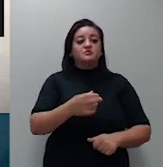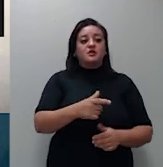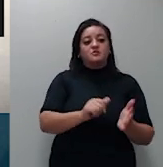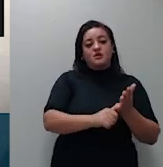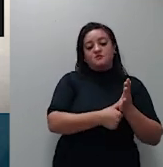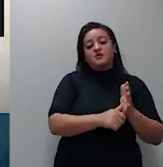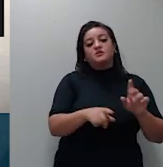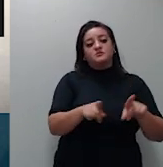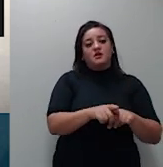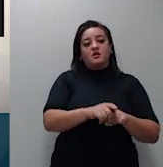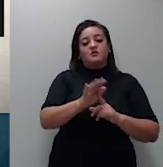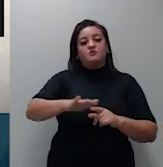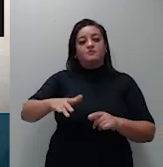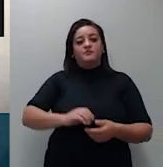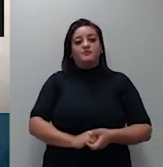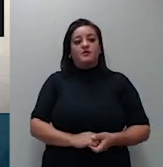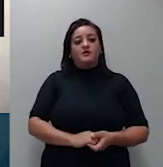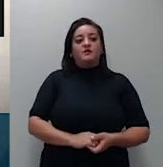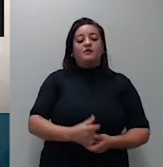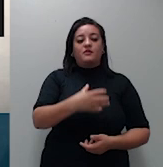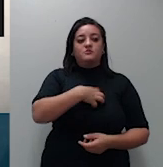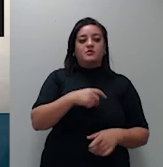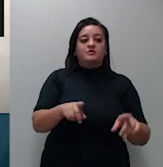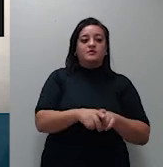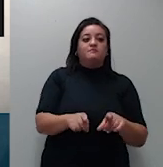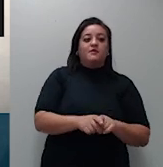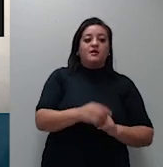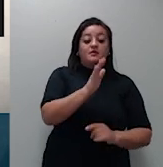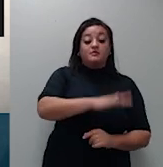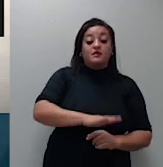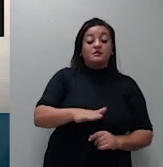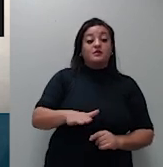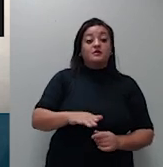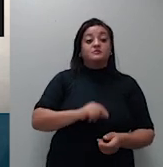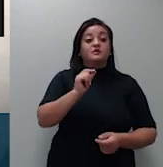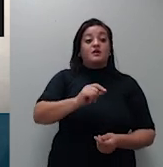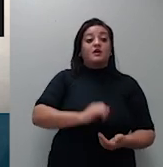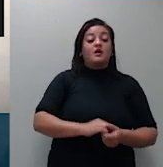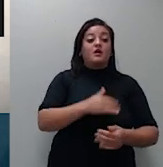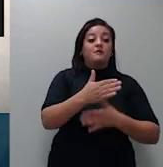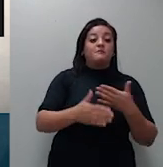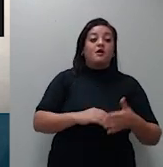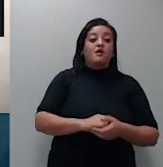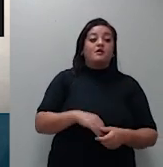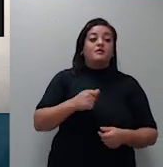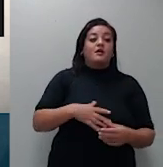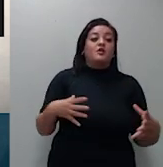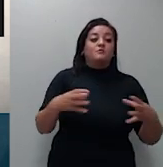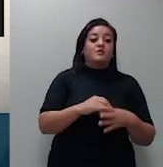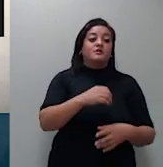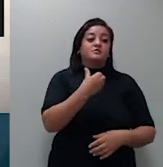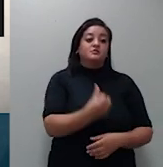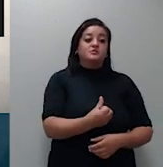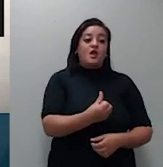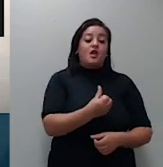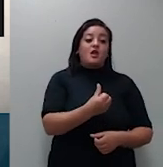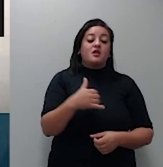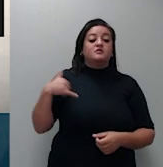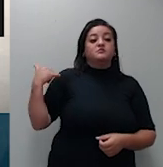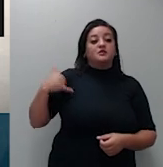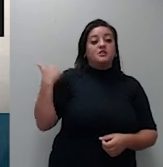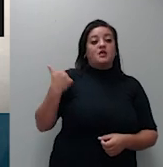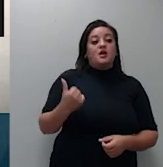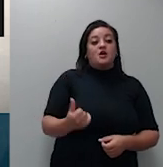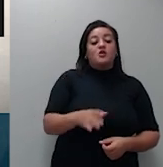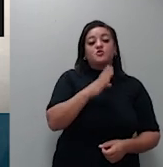atributo de personalidade da criança que embora prestes a completar seis anos já é conhecida e